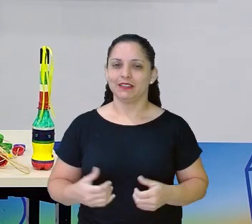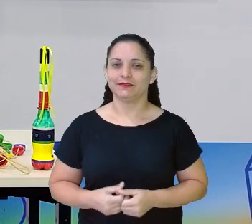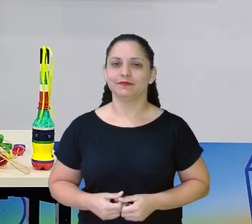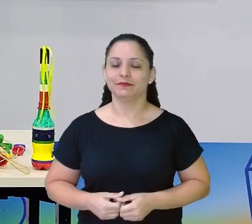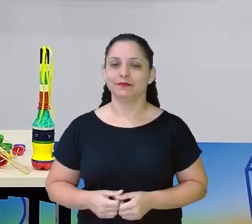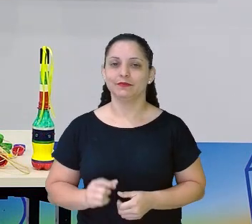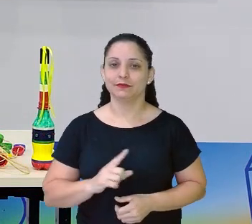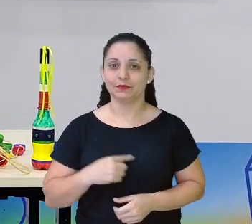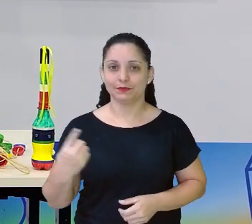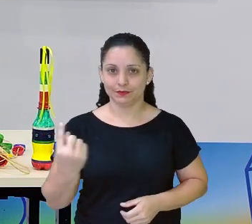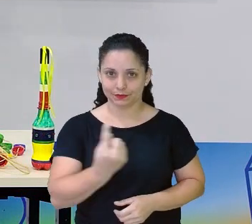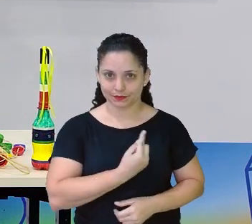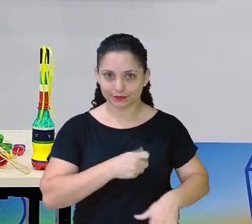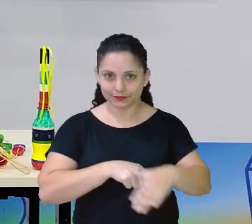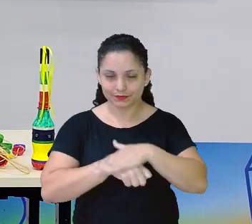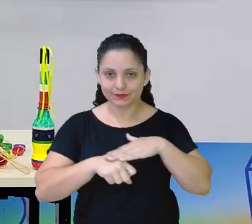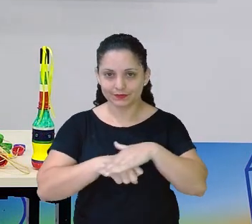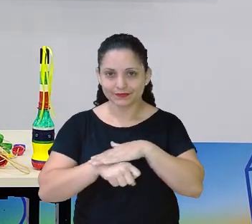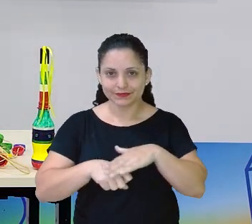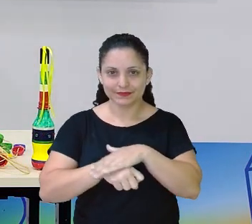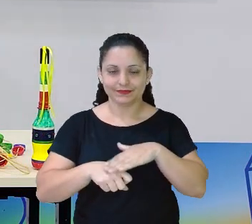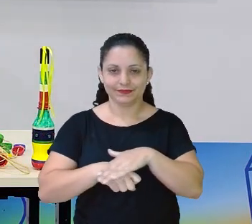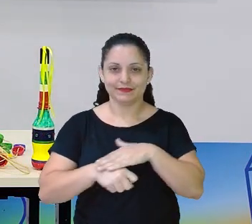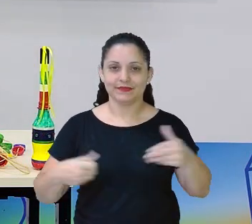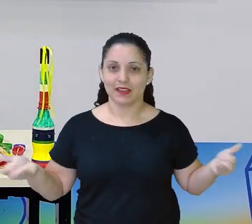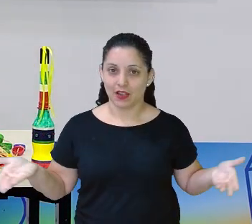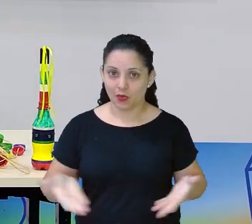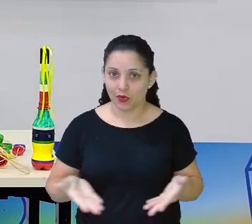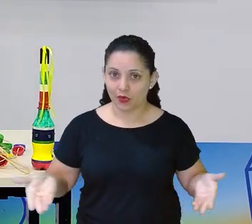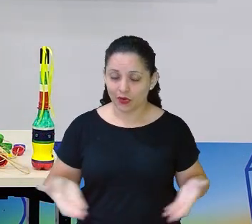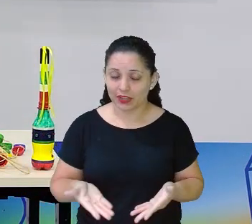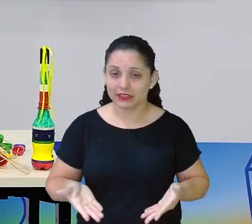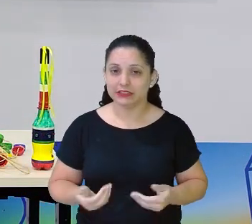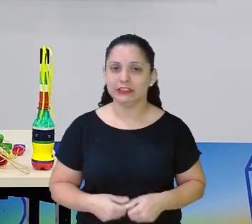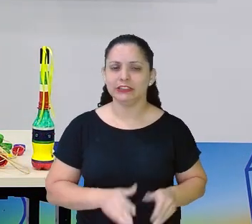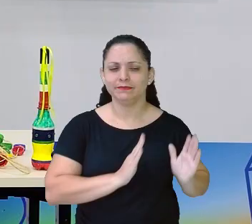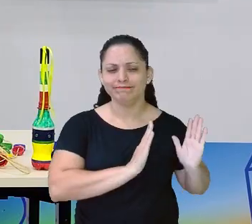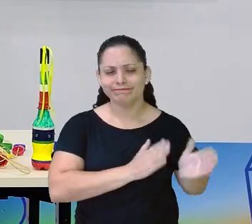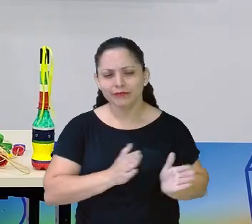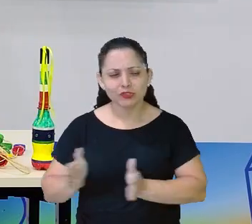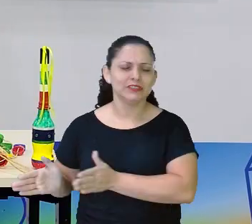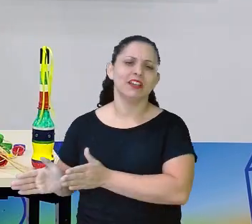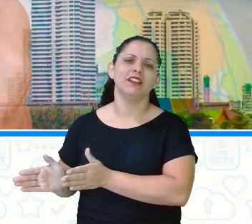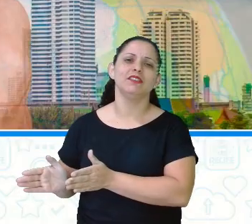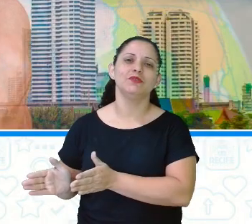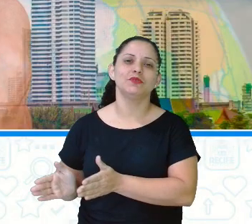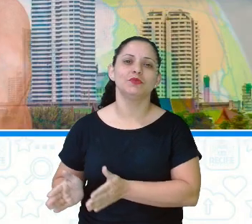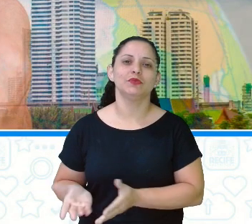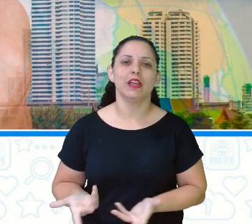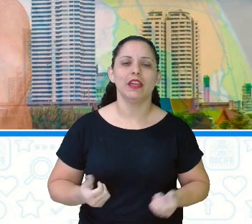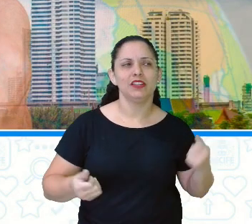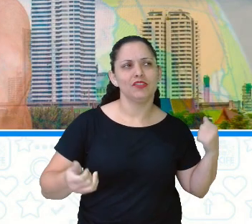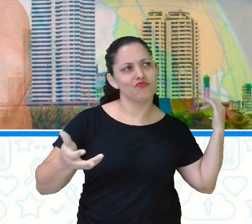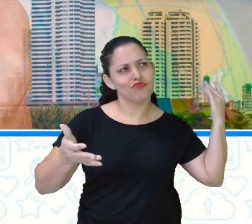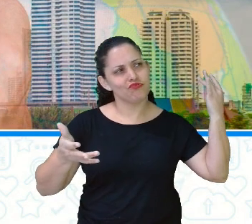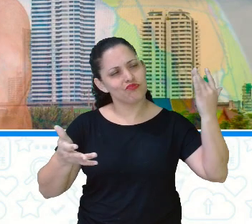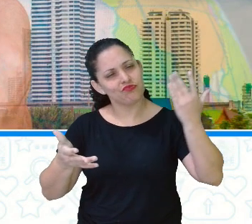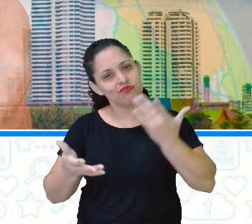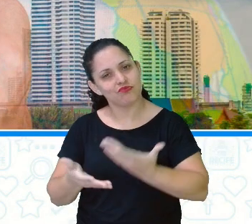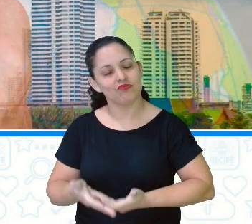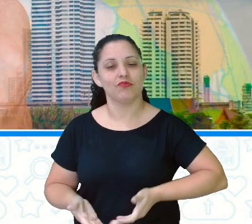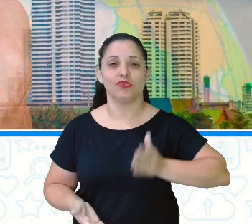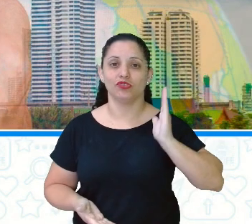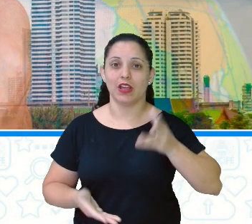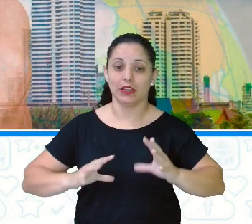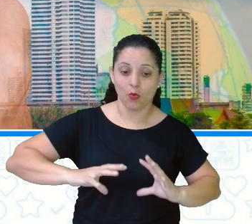vamos conversar nessa aula de hoje sobre esse processo de sustentabilidade que tanto vem se falando, porque, claro,